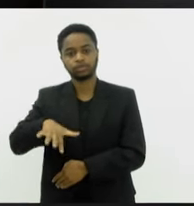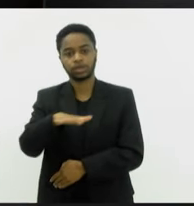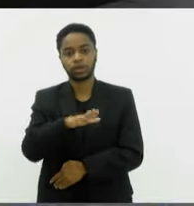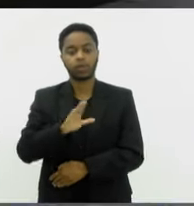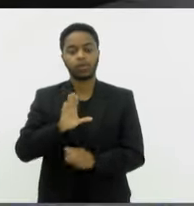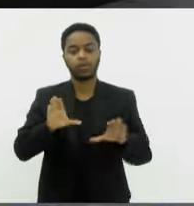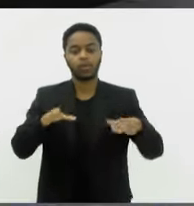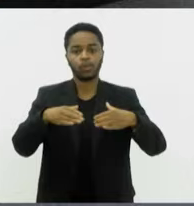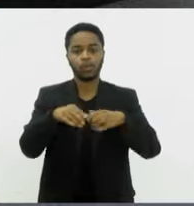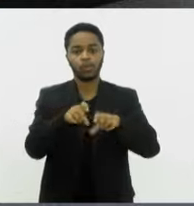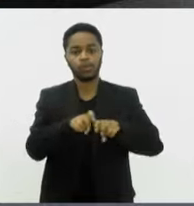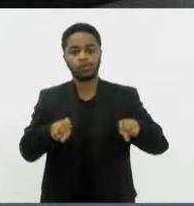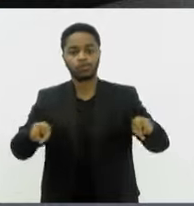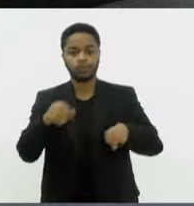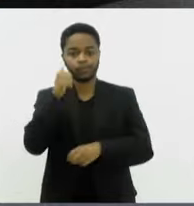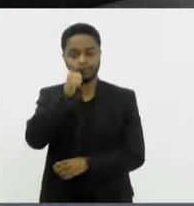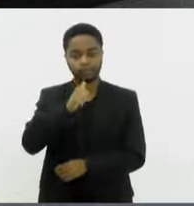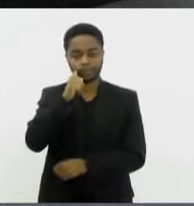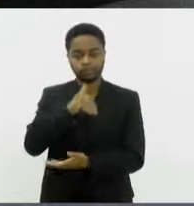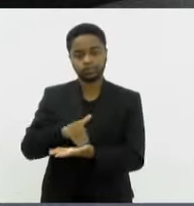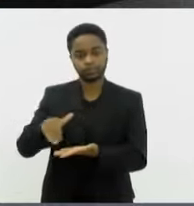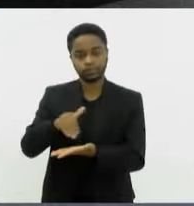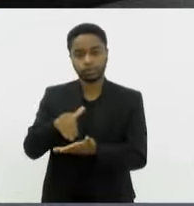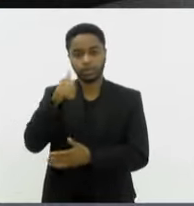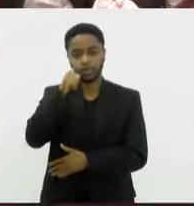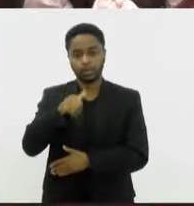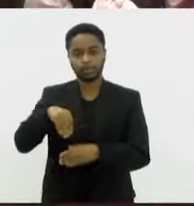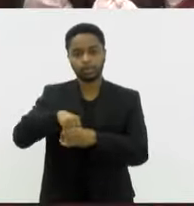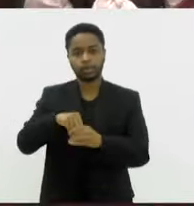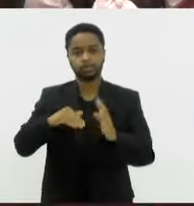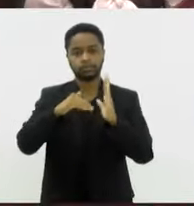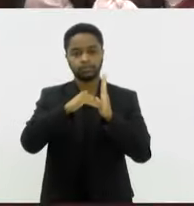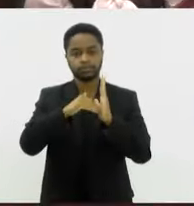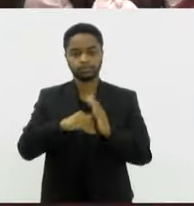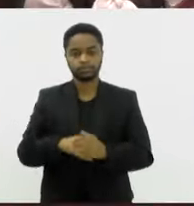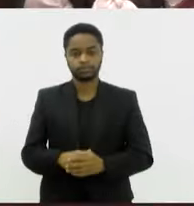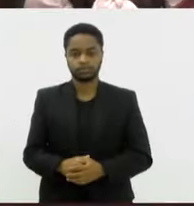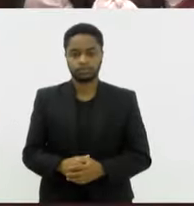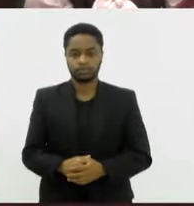feminina da secretaria da mulher na Câmara de